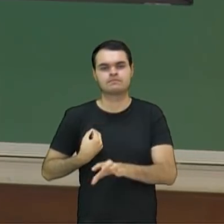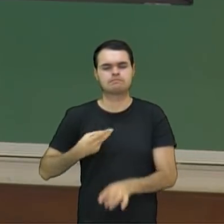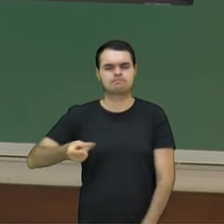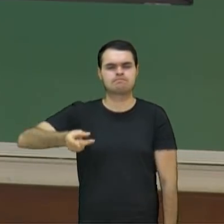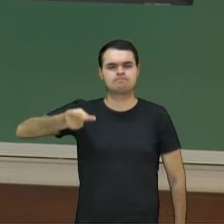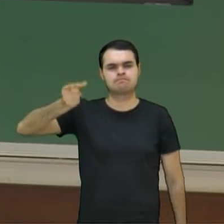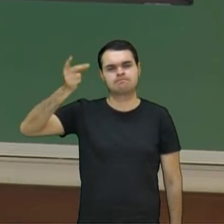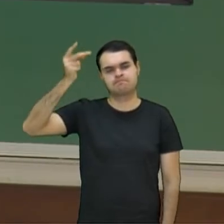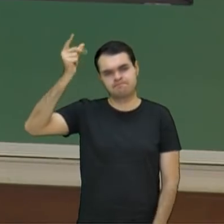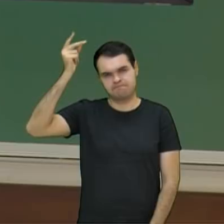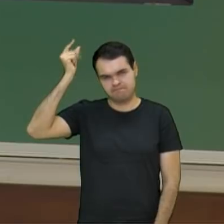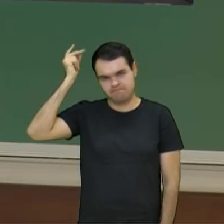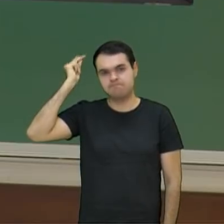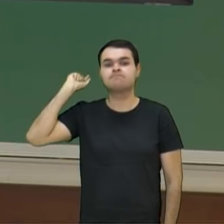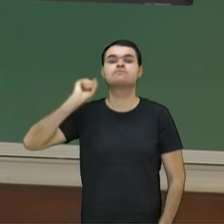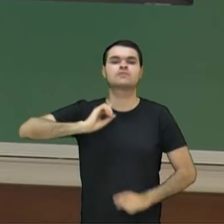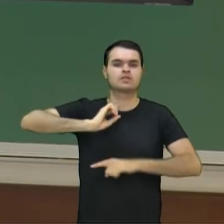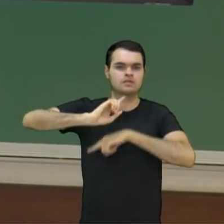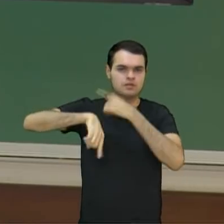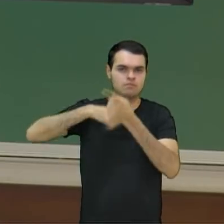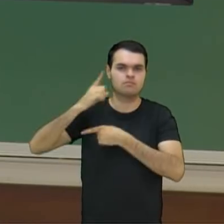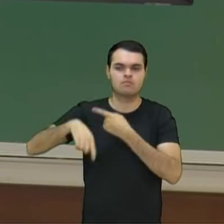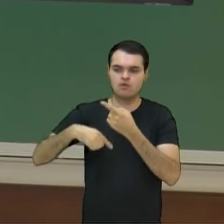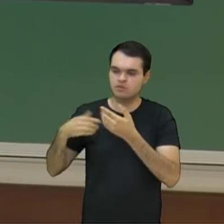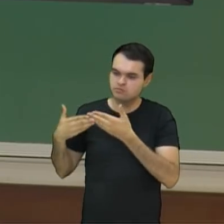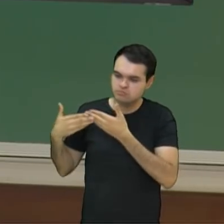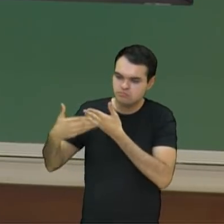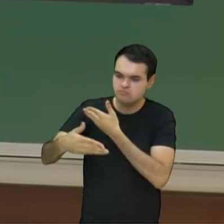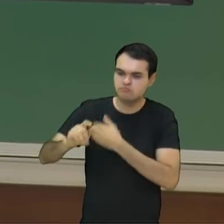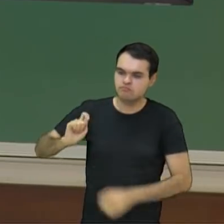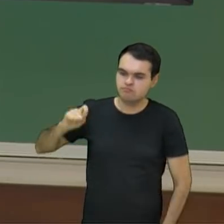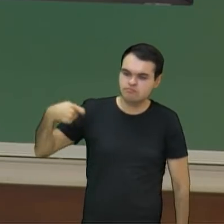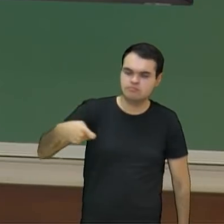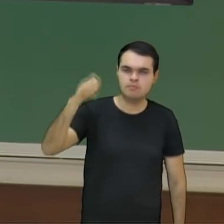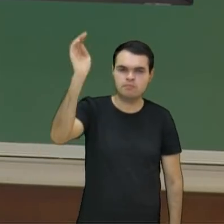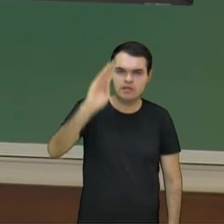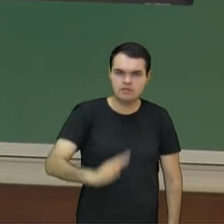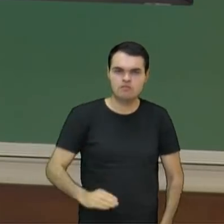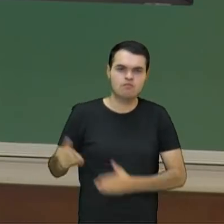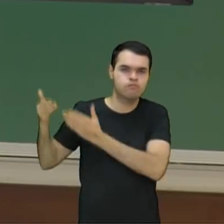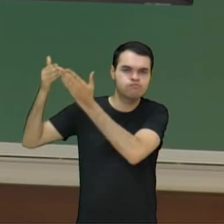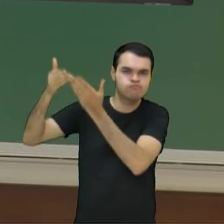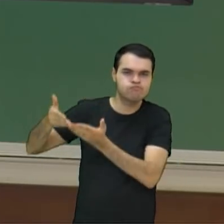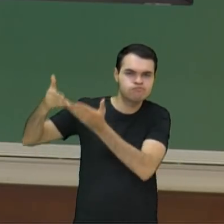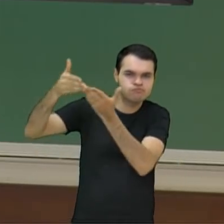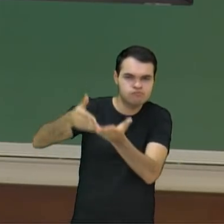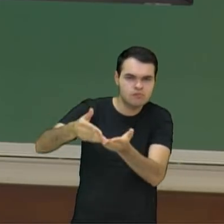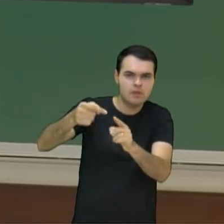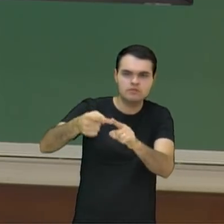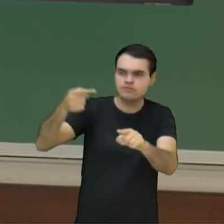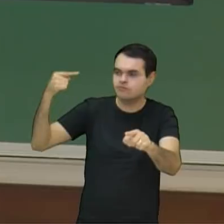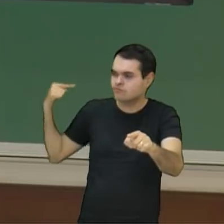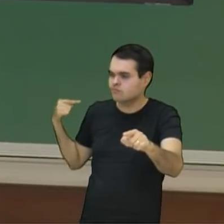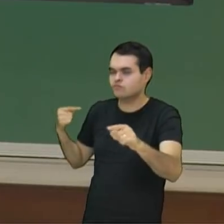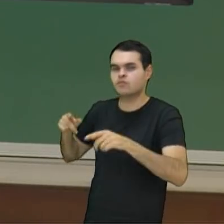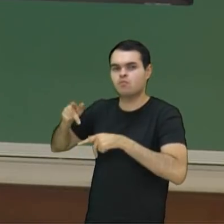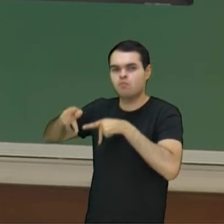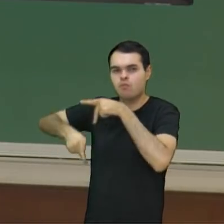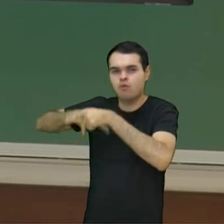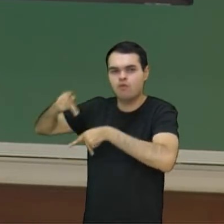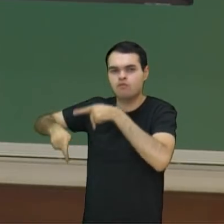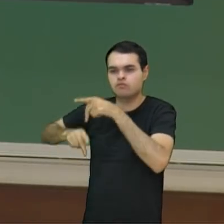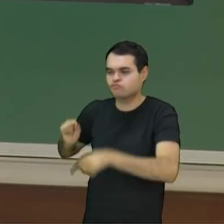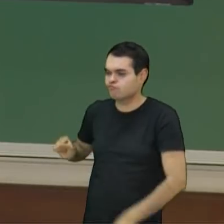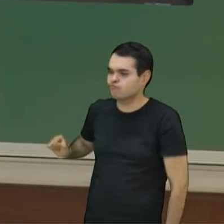que depois a gente passou a chamar de Brasil com a chegada dos colonizadores. Mas eles são a nossa referência. E muito